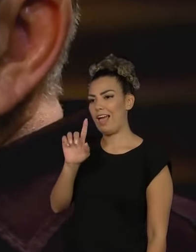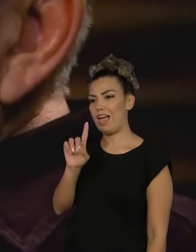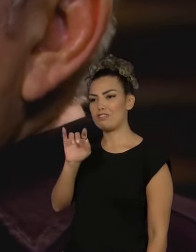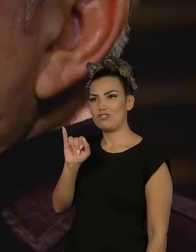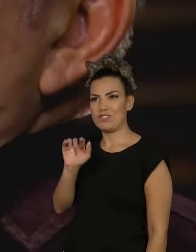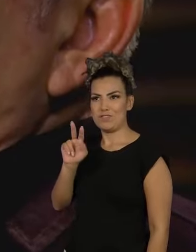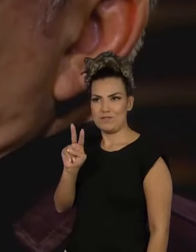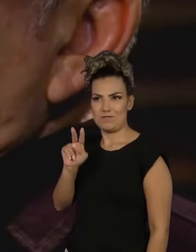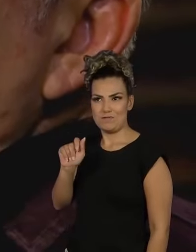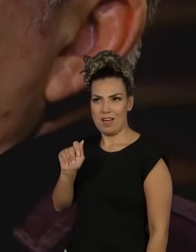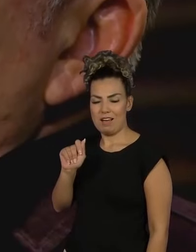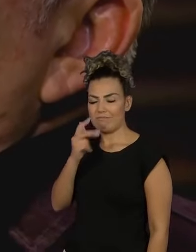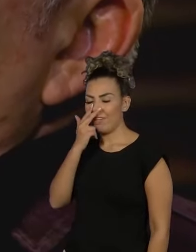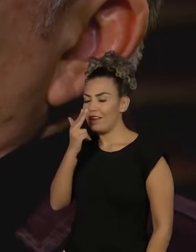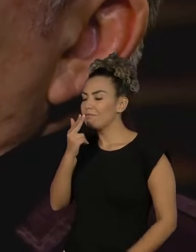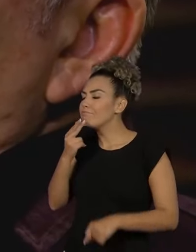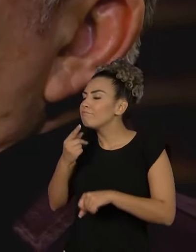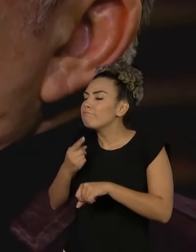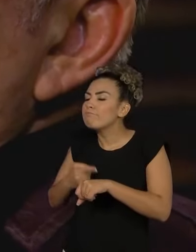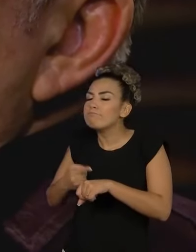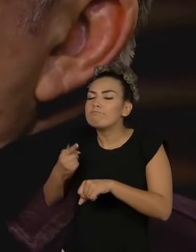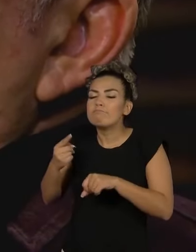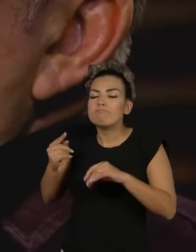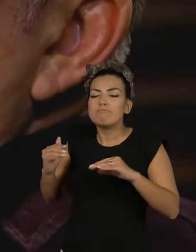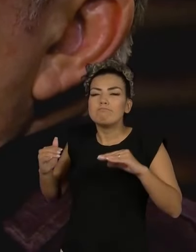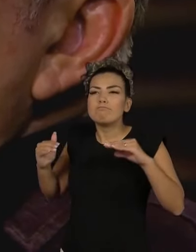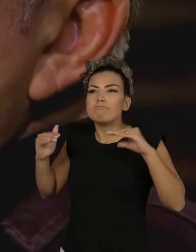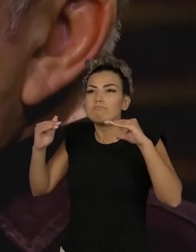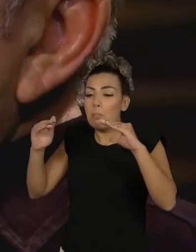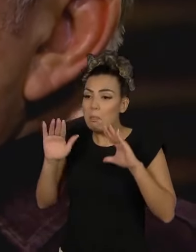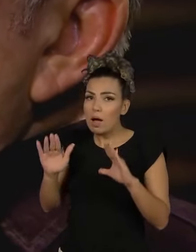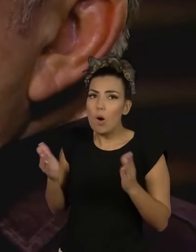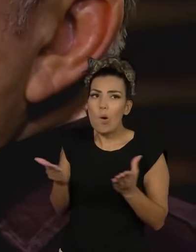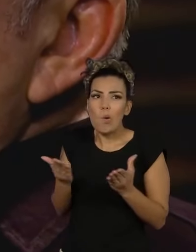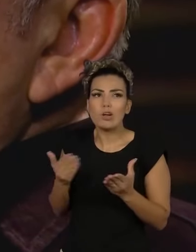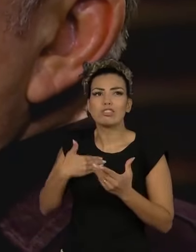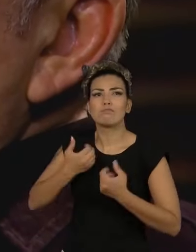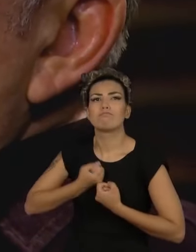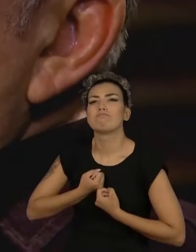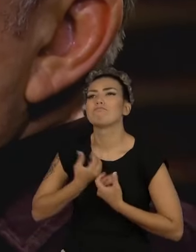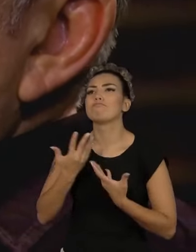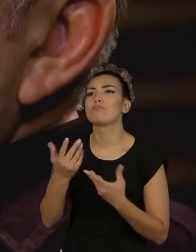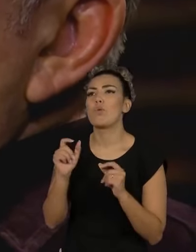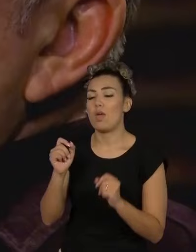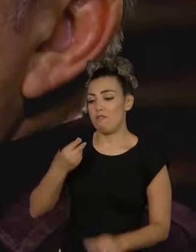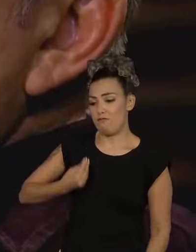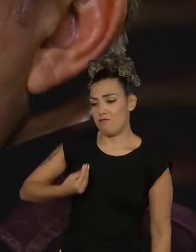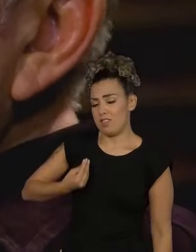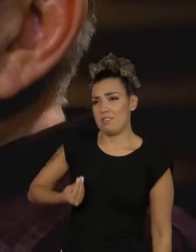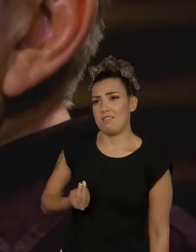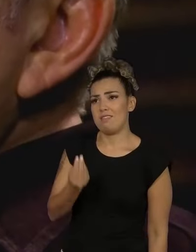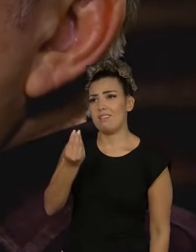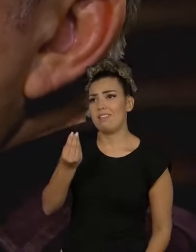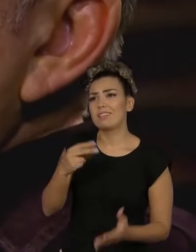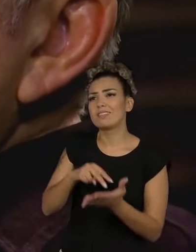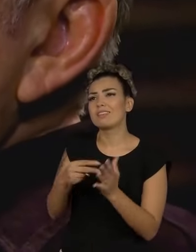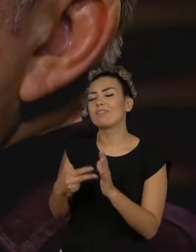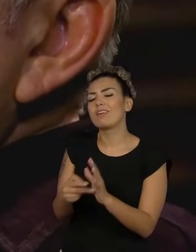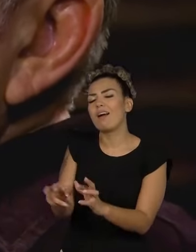Mas hoje, especialmente, eu diria que a vida é esperança. A esperança de mais